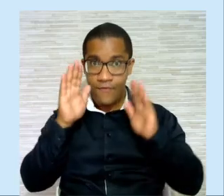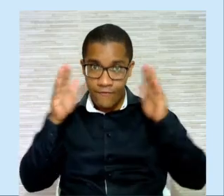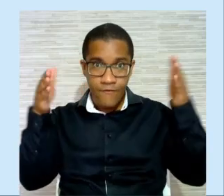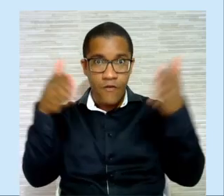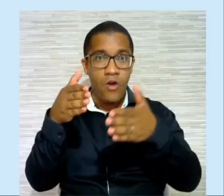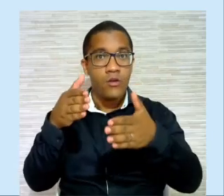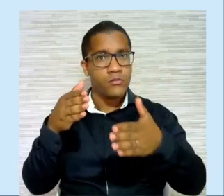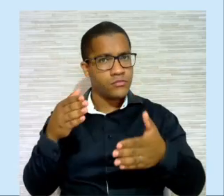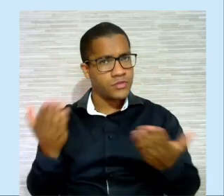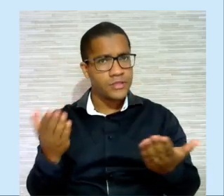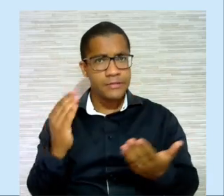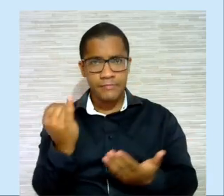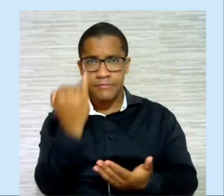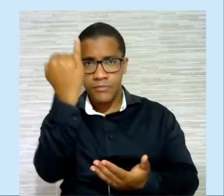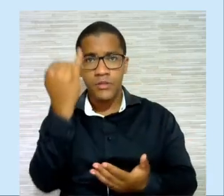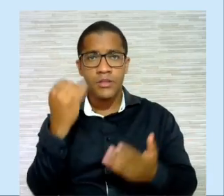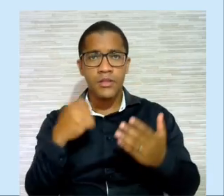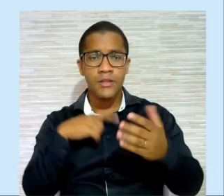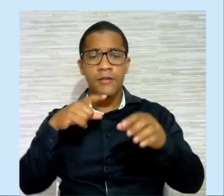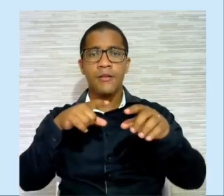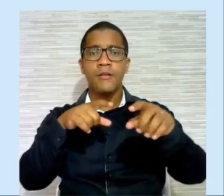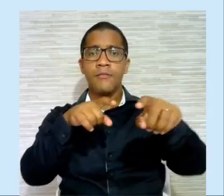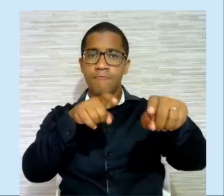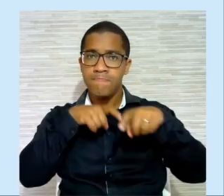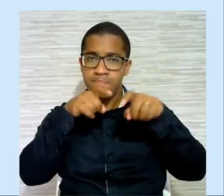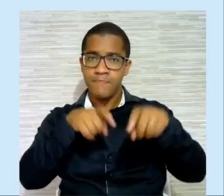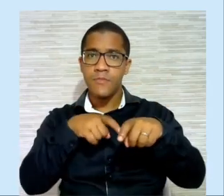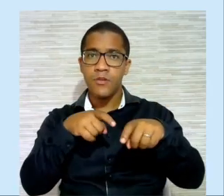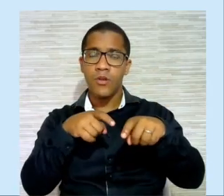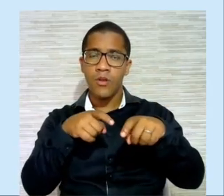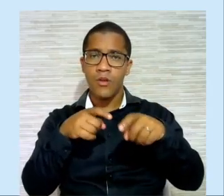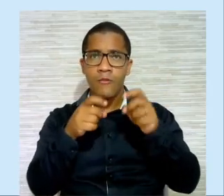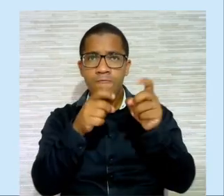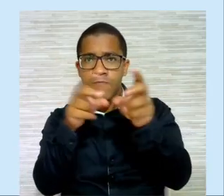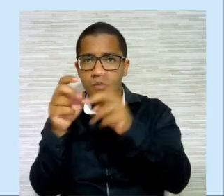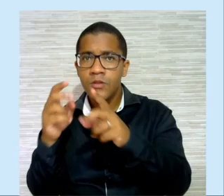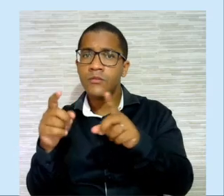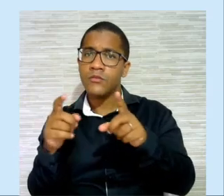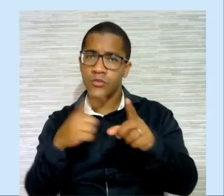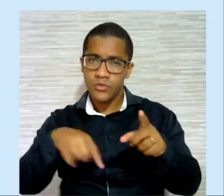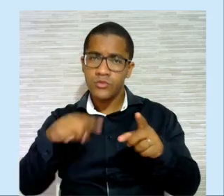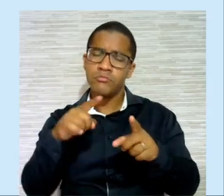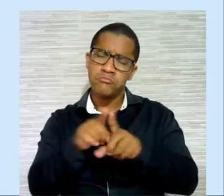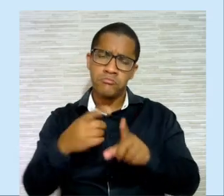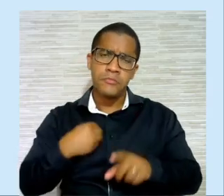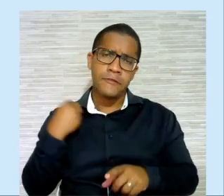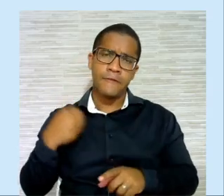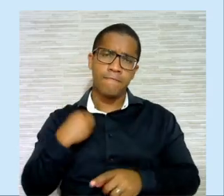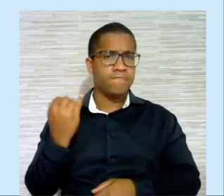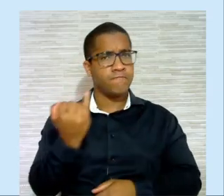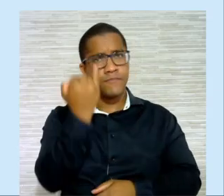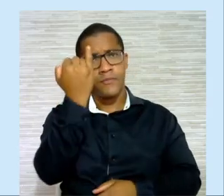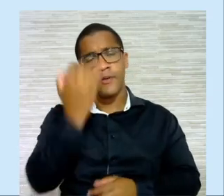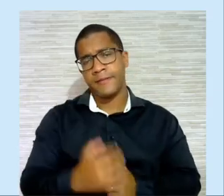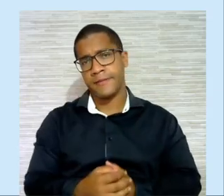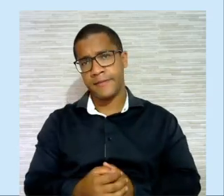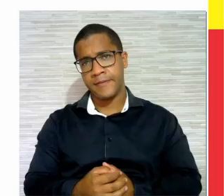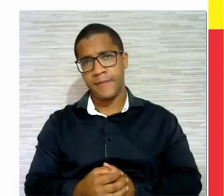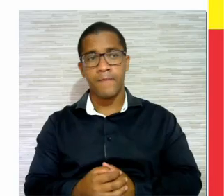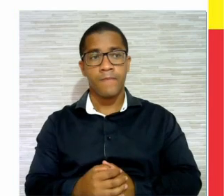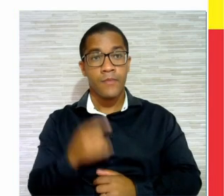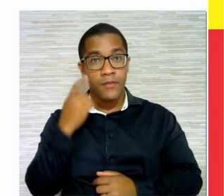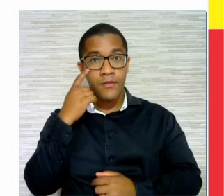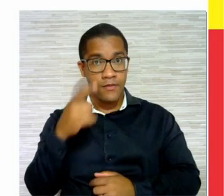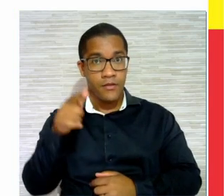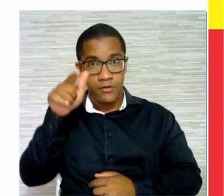agrícolas. Existe toda uma importância para a agricultura comercial também em nossas vivências. Ok? Acompanhe na tela mais uma